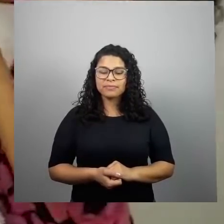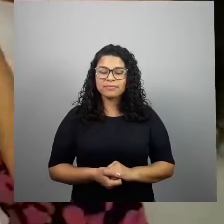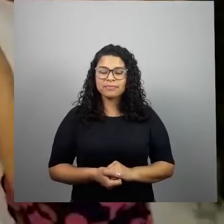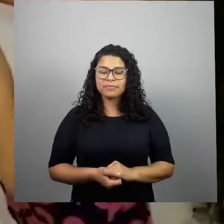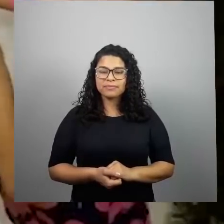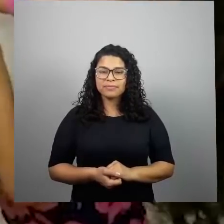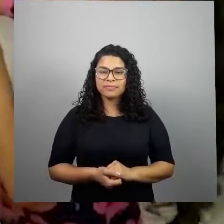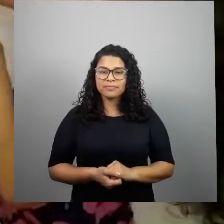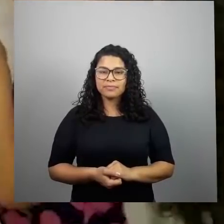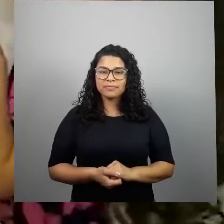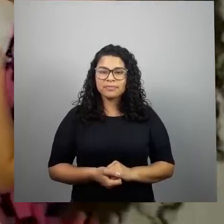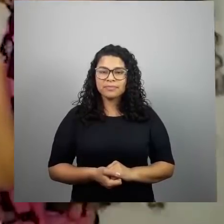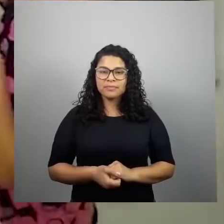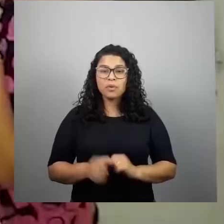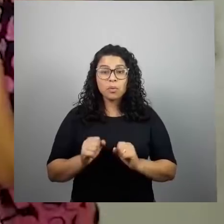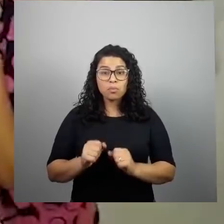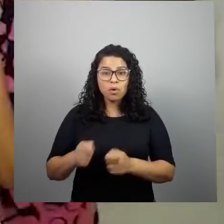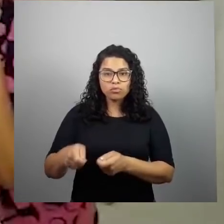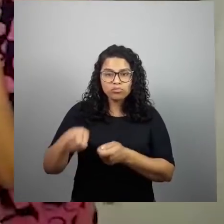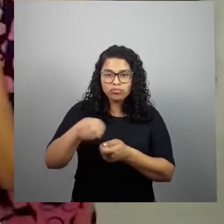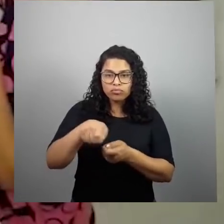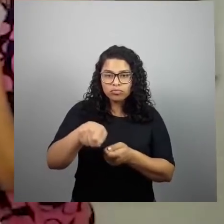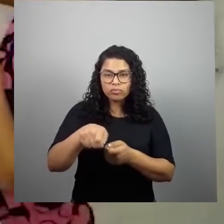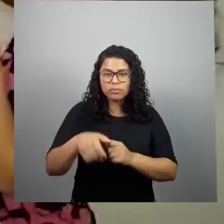Pode jogar no potinho aqui.